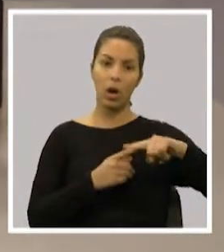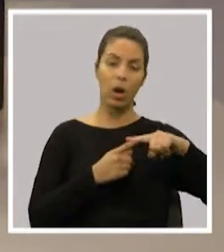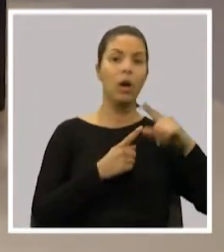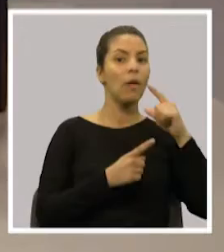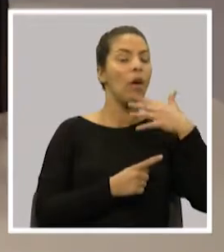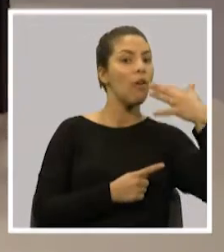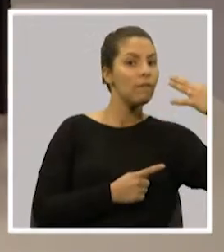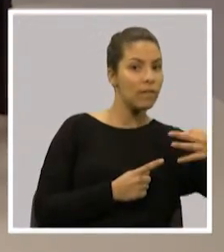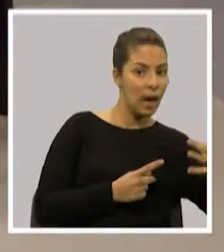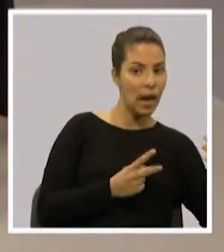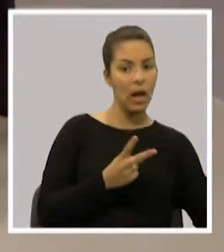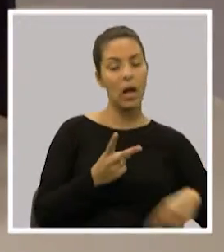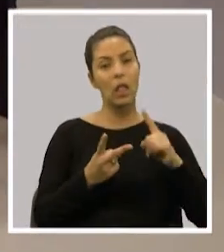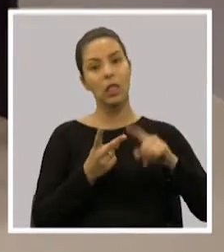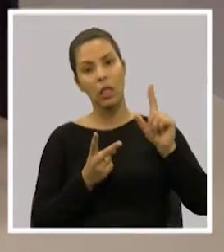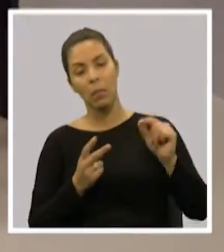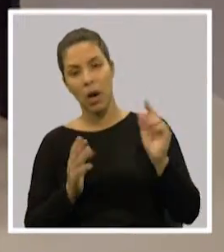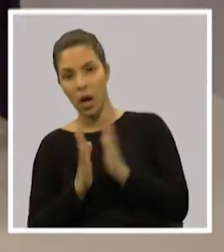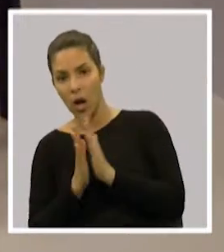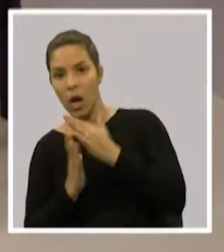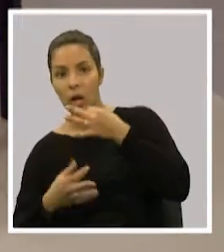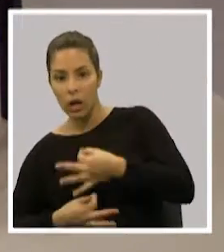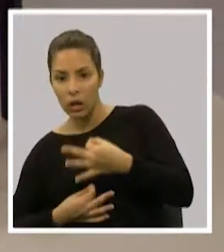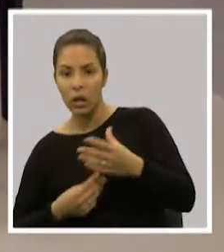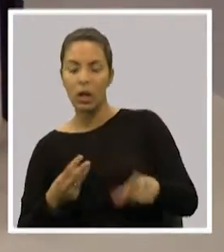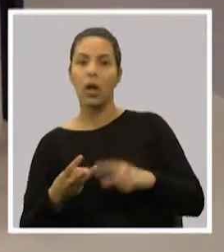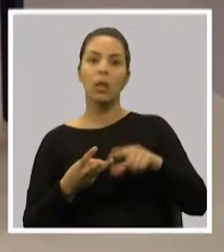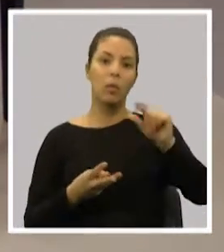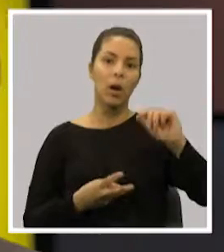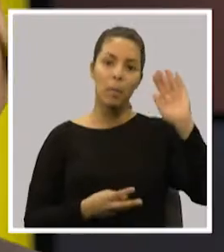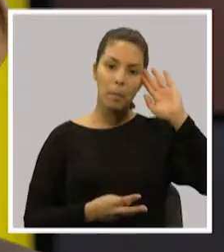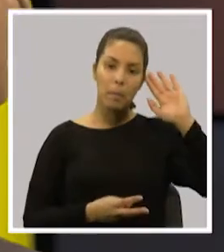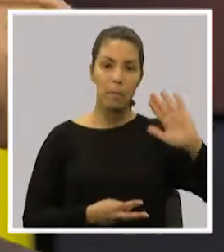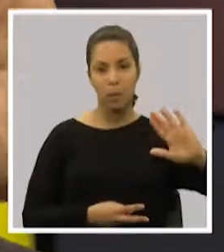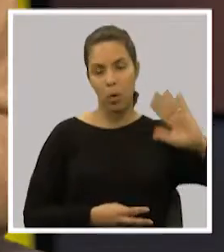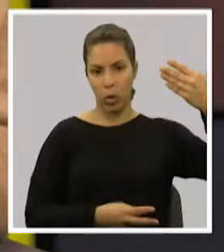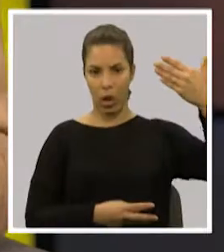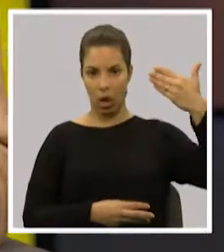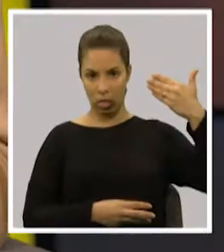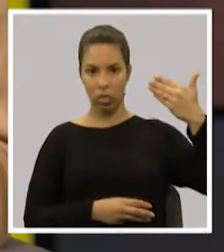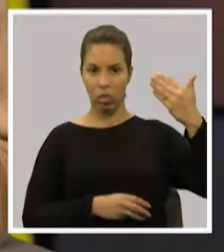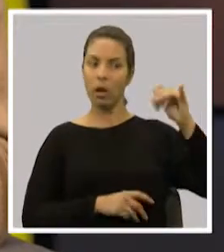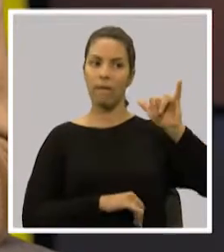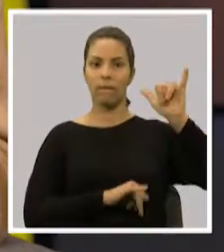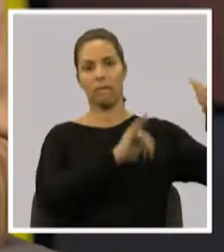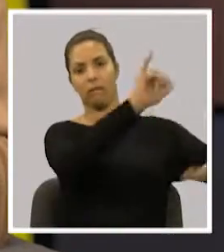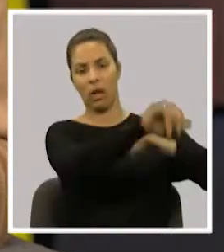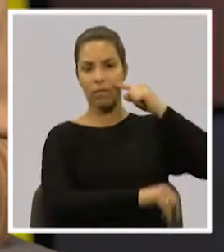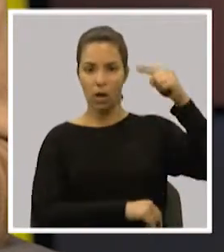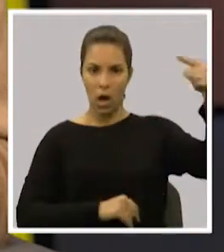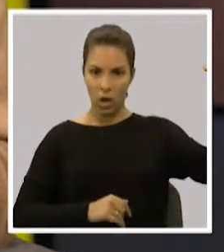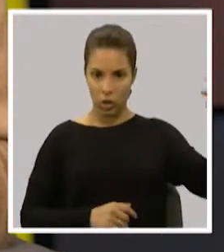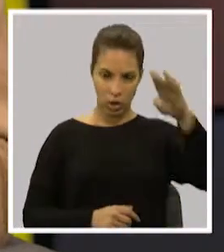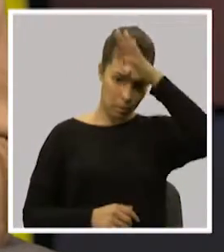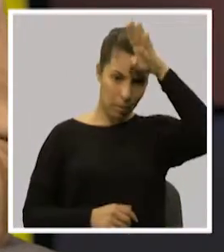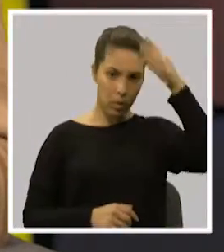facetas, tem a dimensão da fé, tem a dimensão estrita religiosa, mas tem a dimensão das prioridades das viagens do Papa, por exemplo. Portanto, não se deve